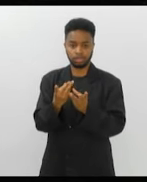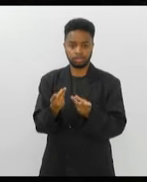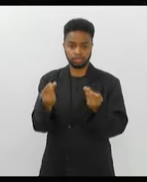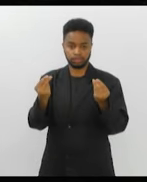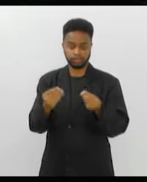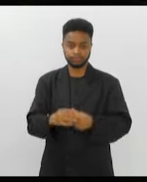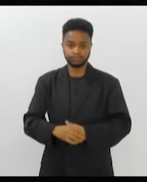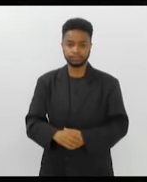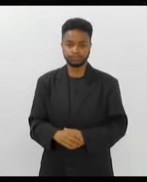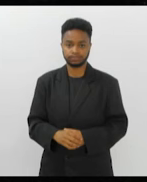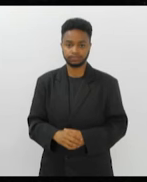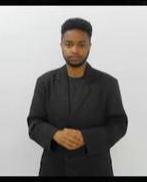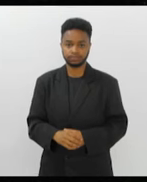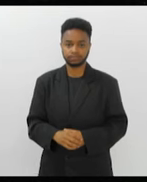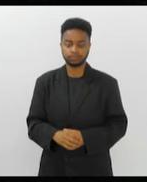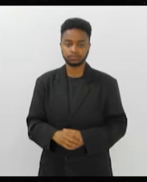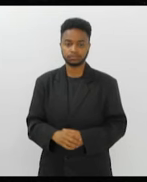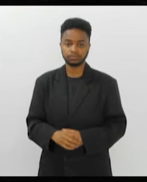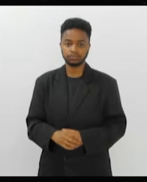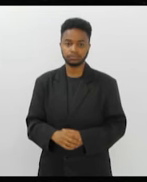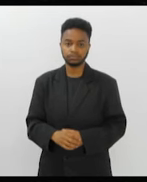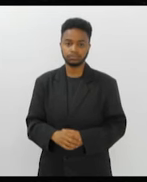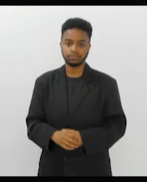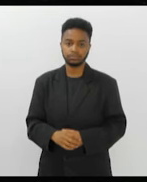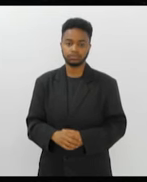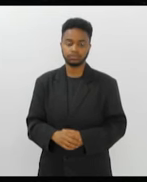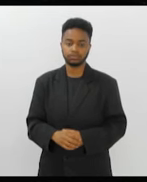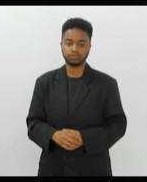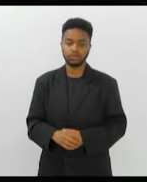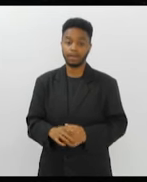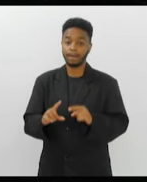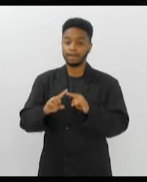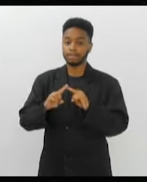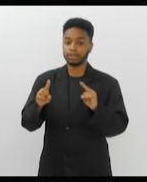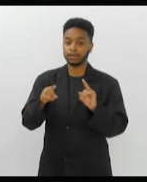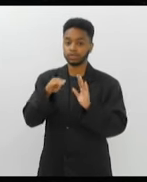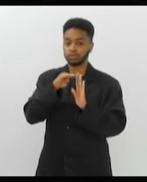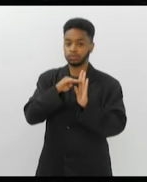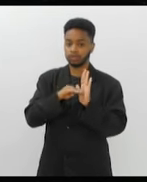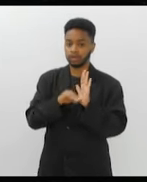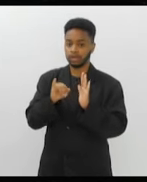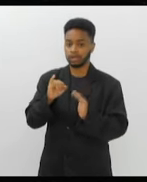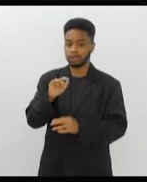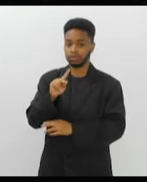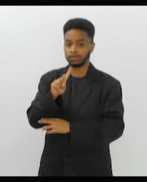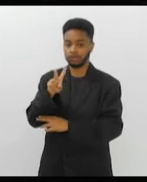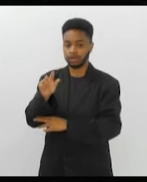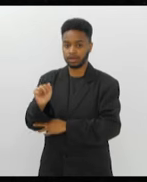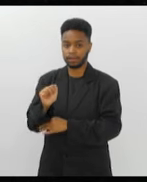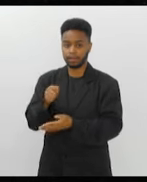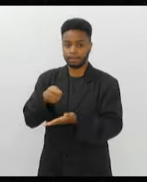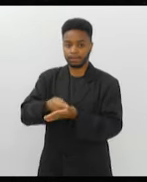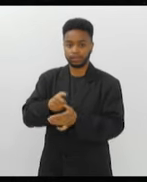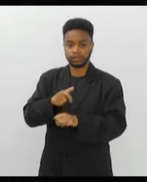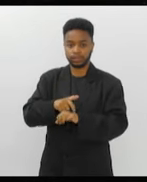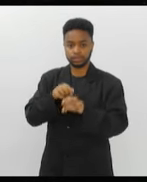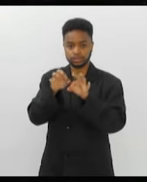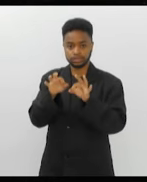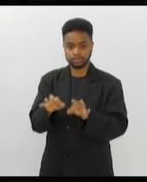grande. Mas esse programa do IPVA em dia, ele